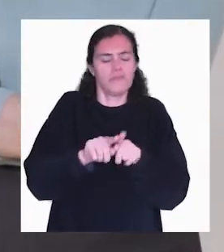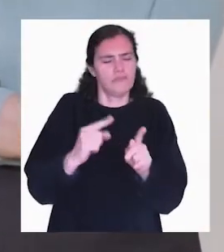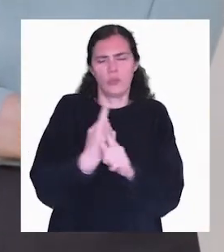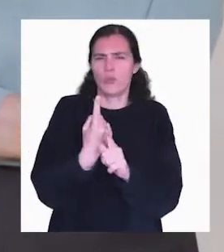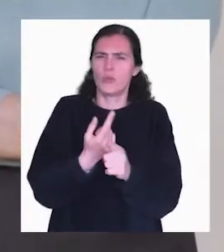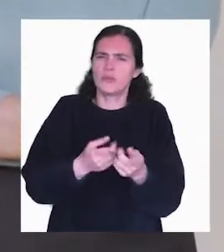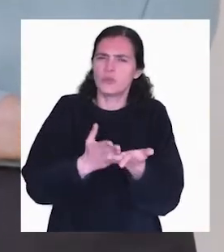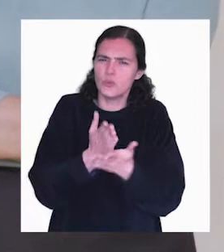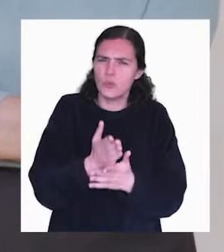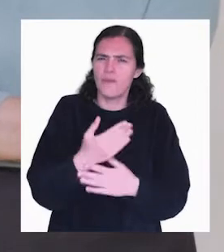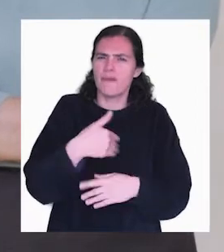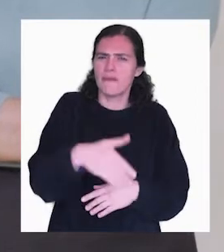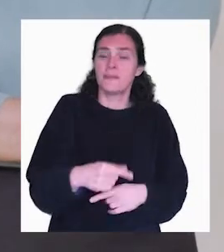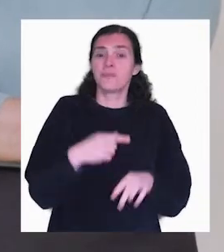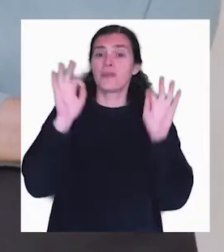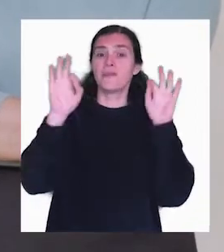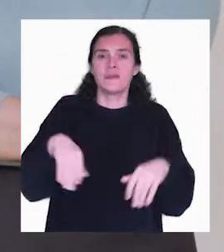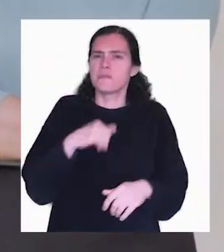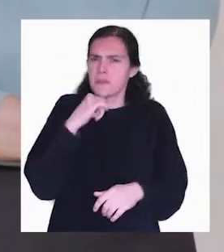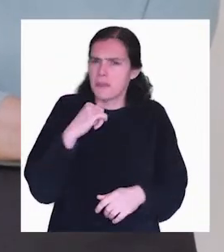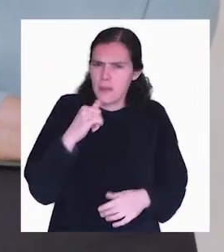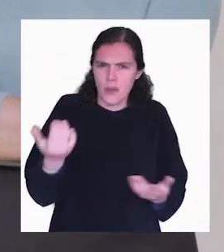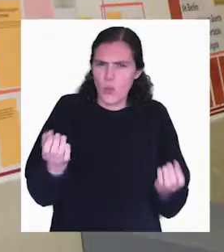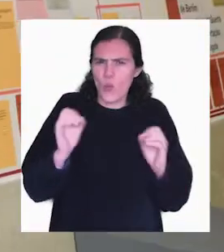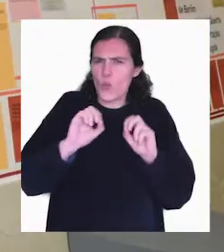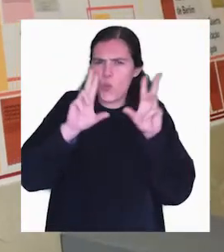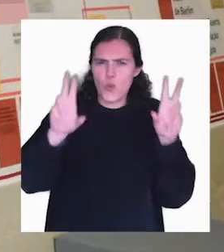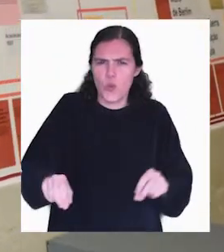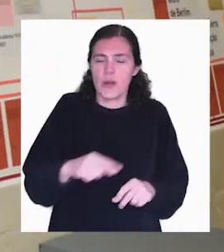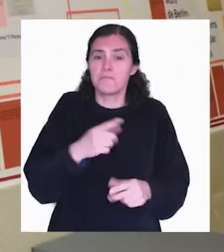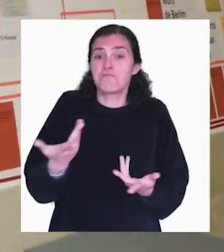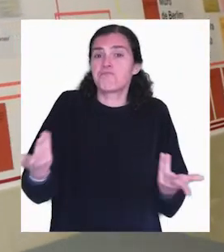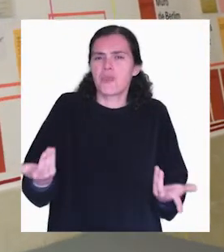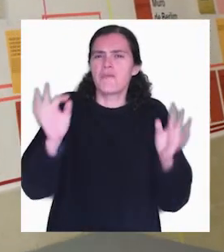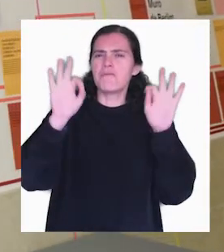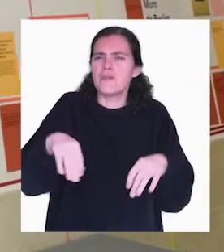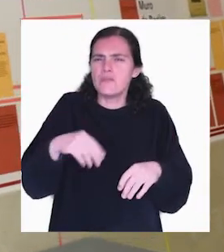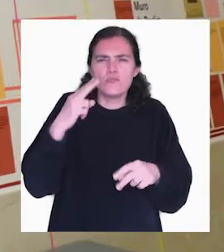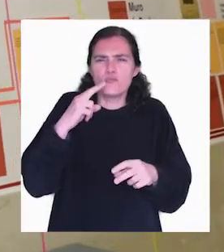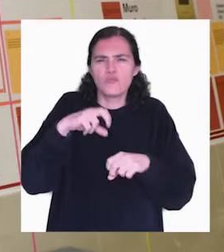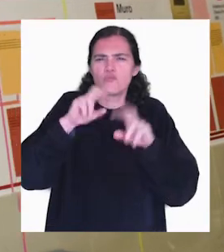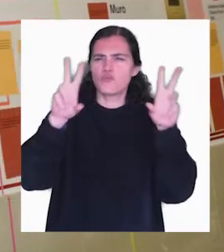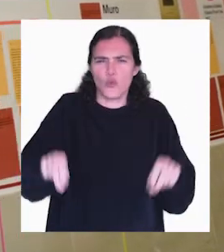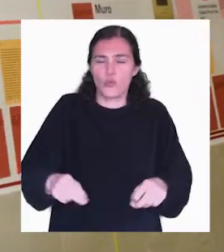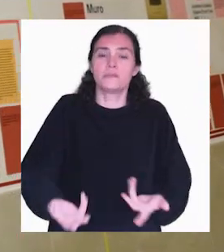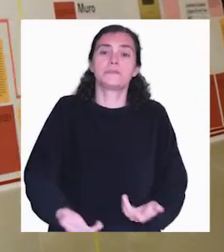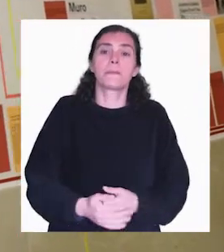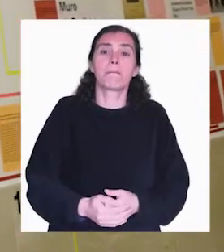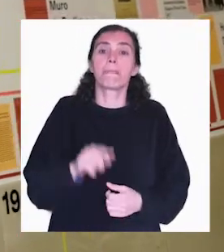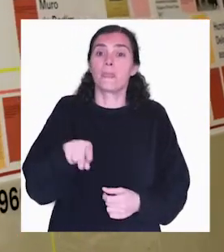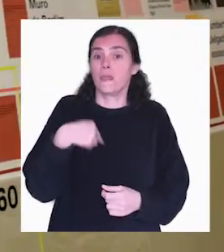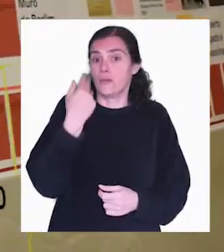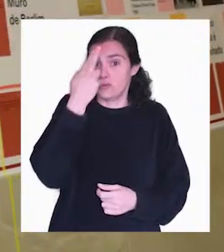nunca está acabado ou que nunca encontrará um fim. Até porque a história não